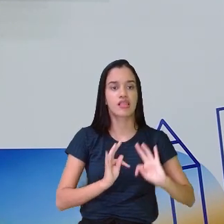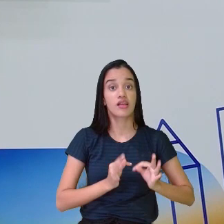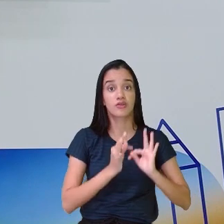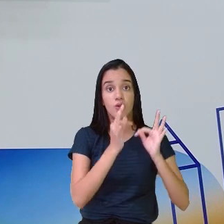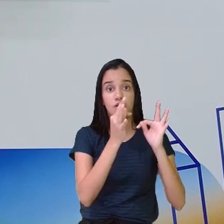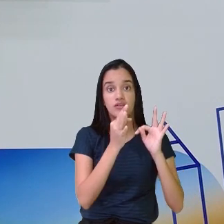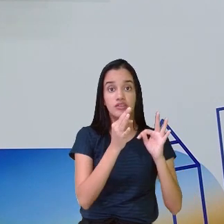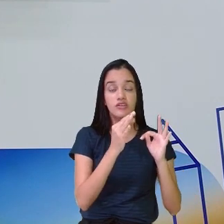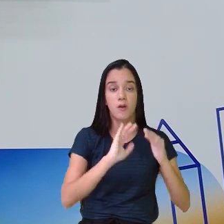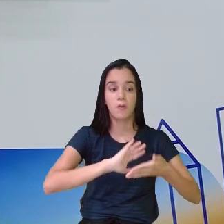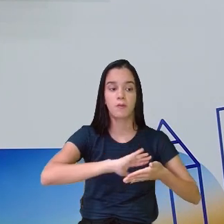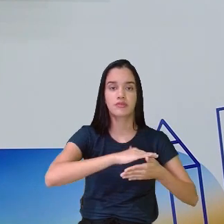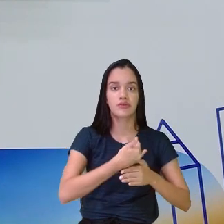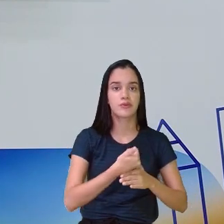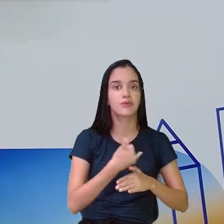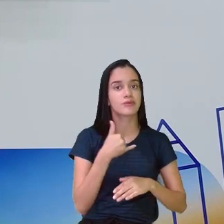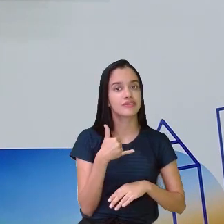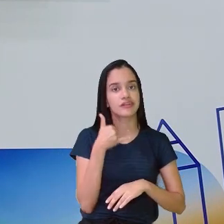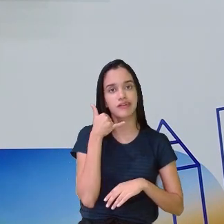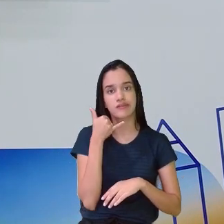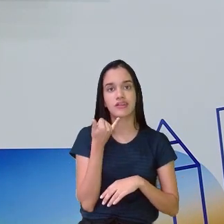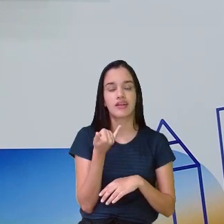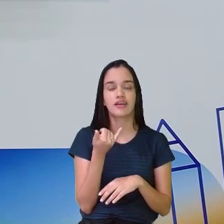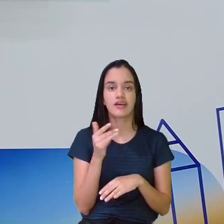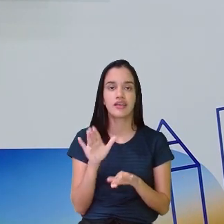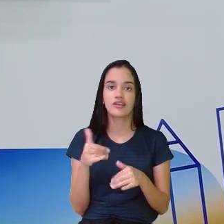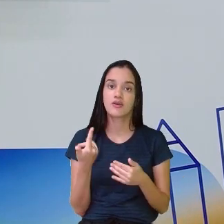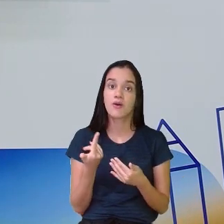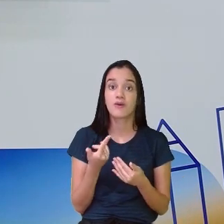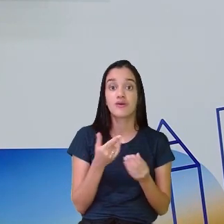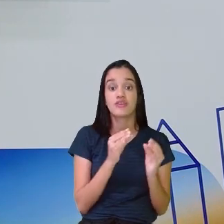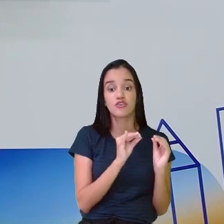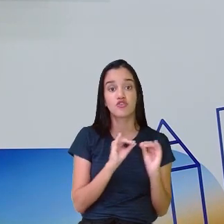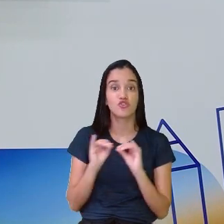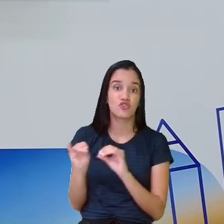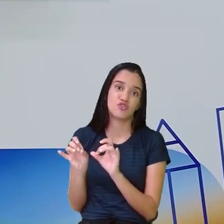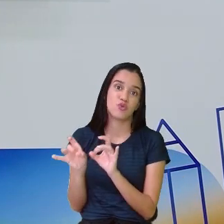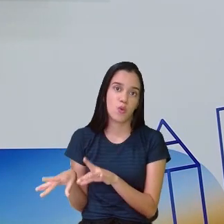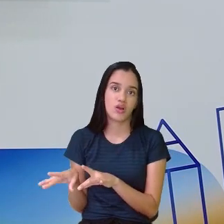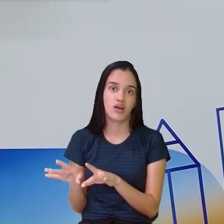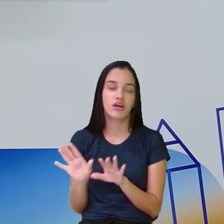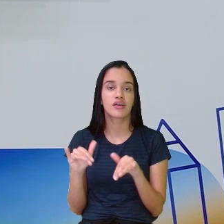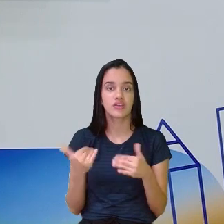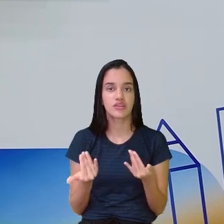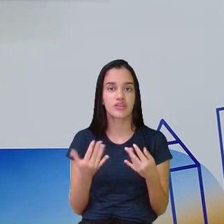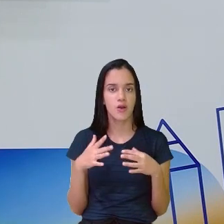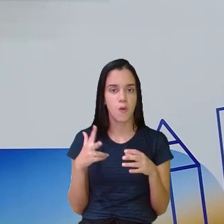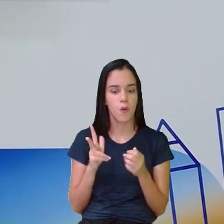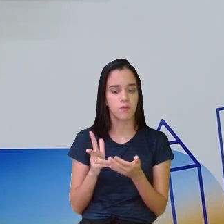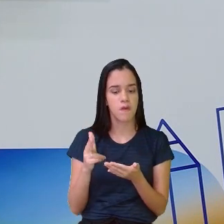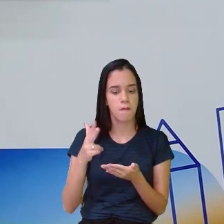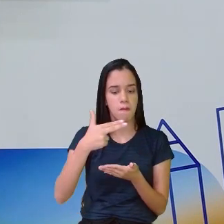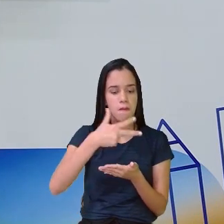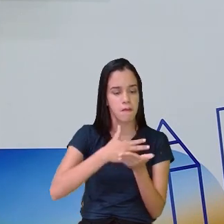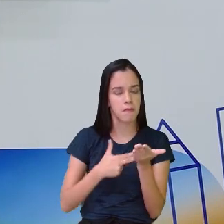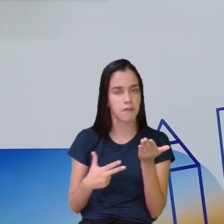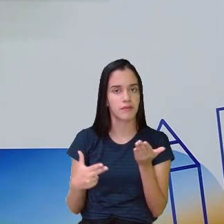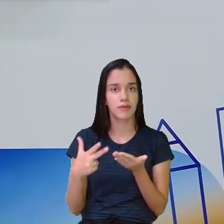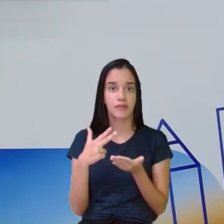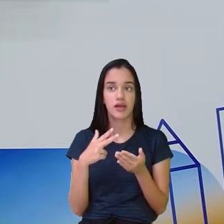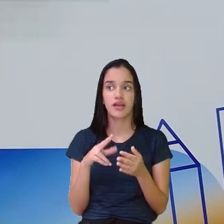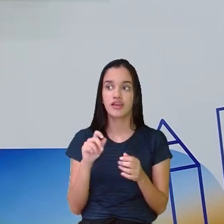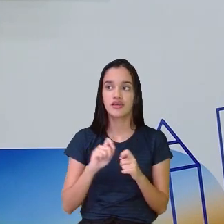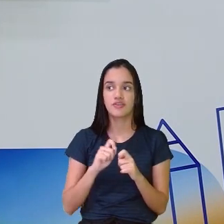computador, celular. Então, eu peguei isso aqui, ó, e ia para o lixo. Então, eu fiz um vestidinho, recortei e fiz